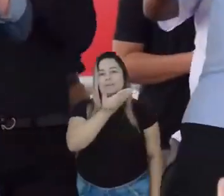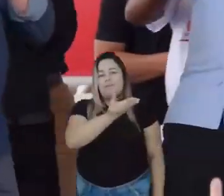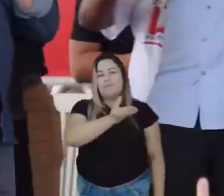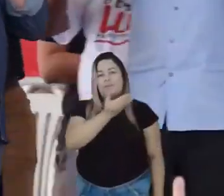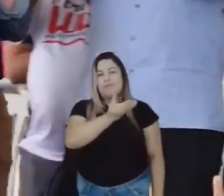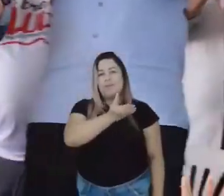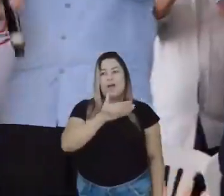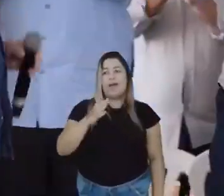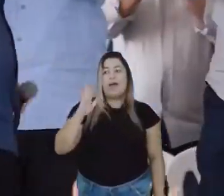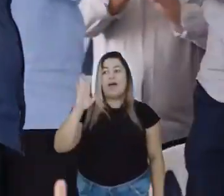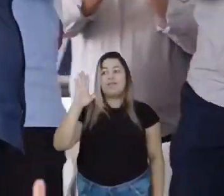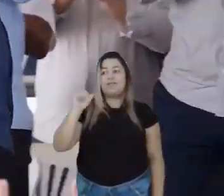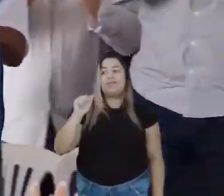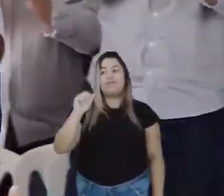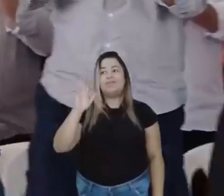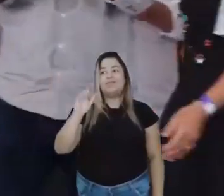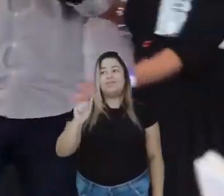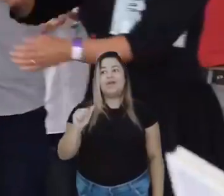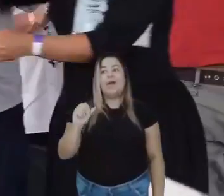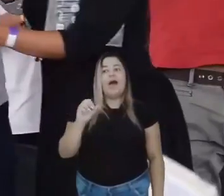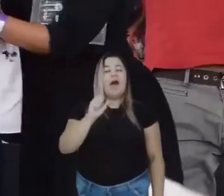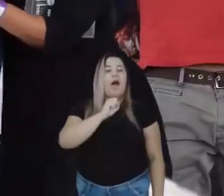quiser.